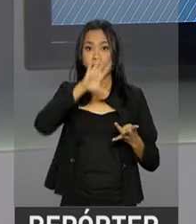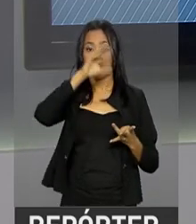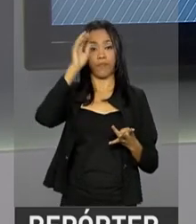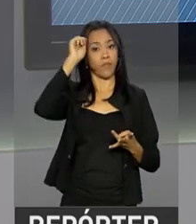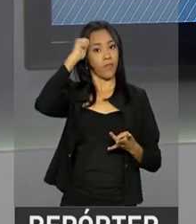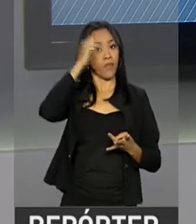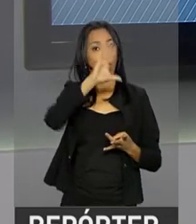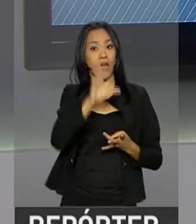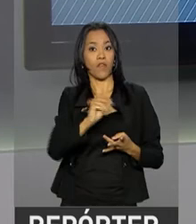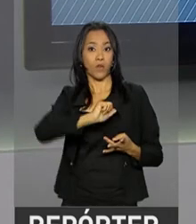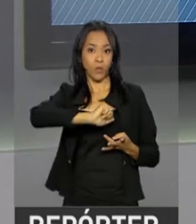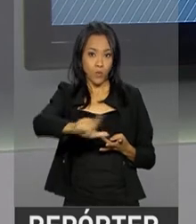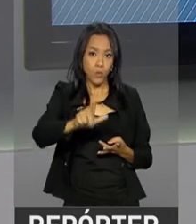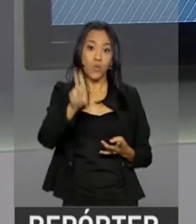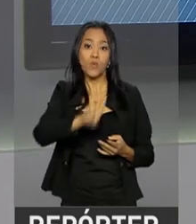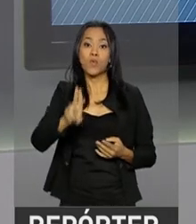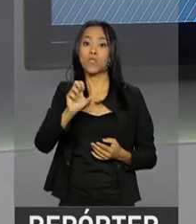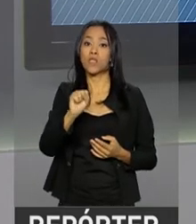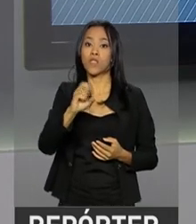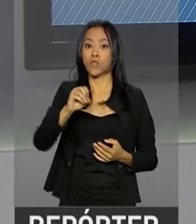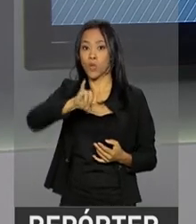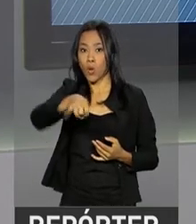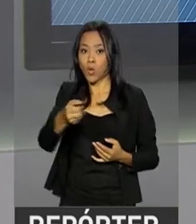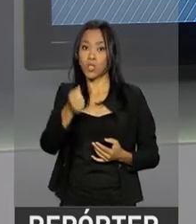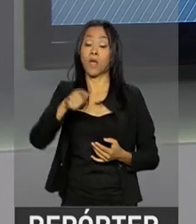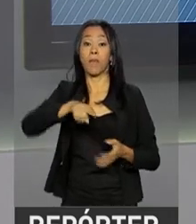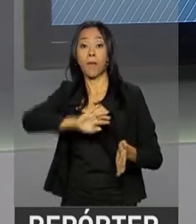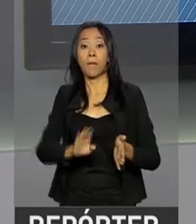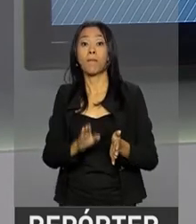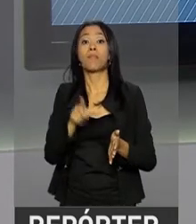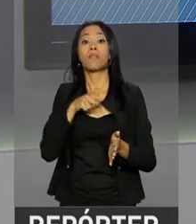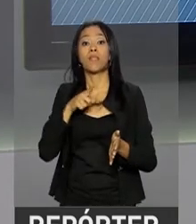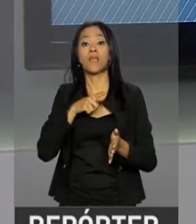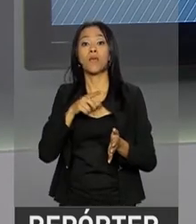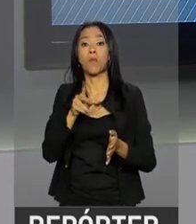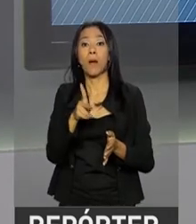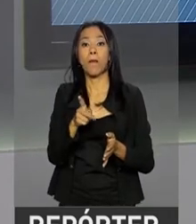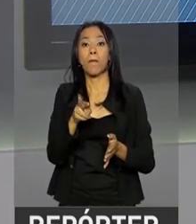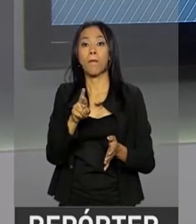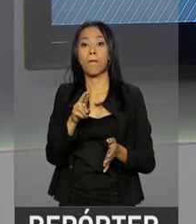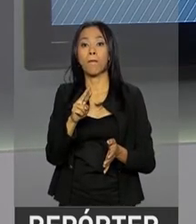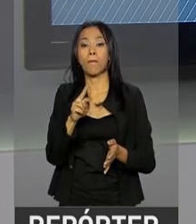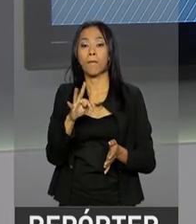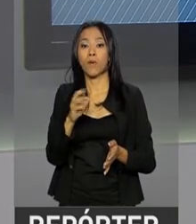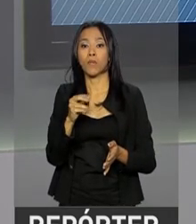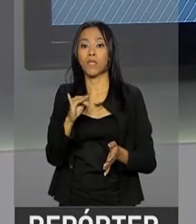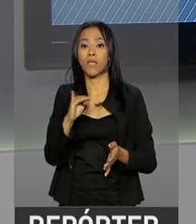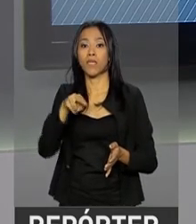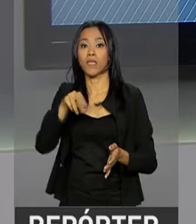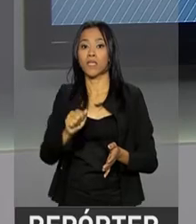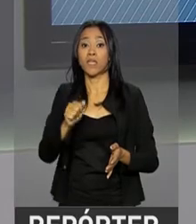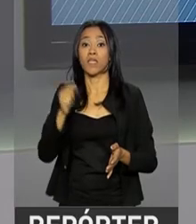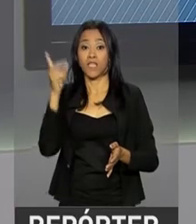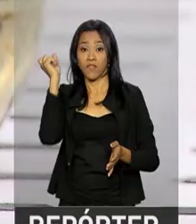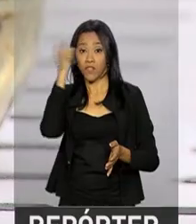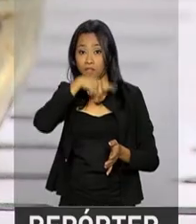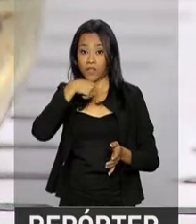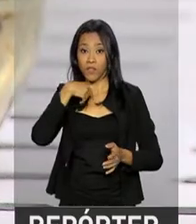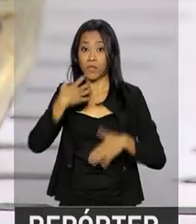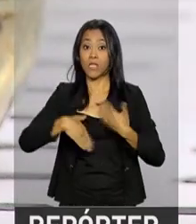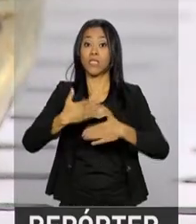geneticamente modificada para produzir uma proteína que dificulta o desenvolvimento do vírus da aids